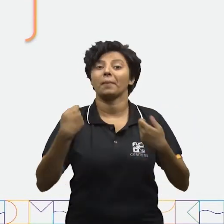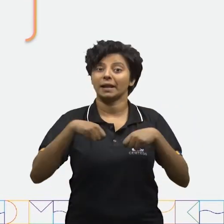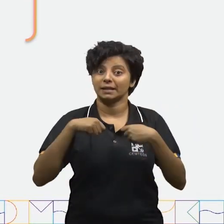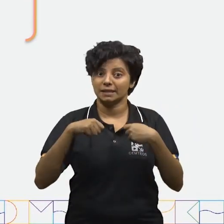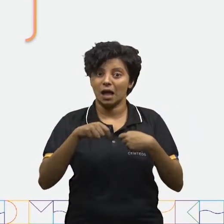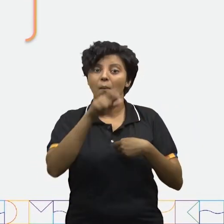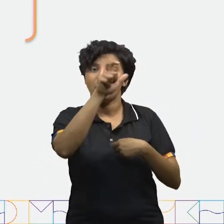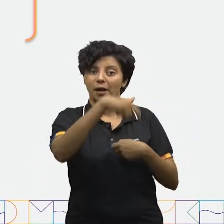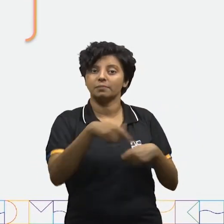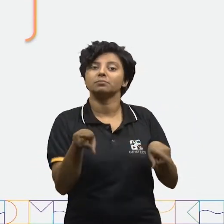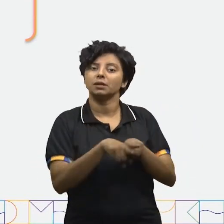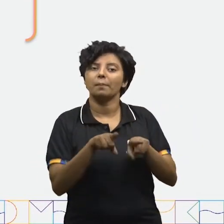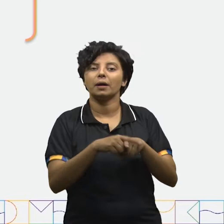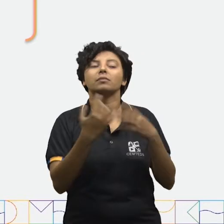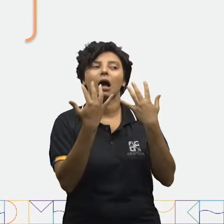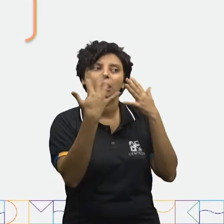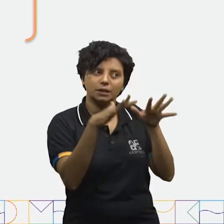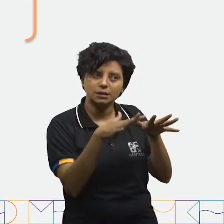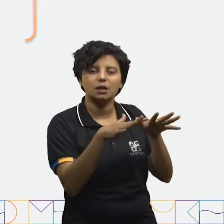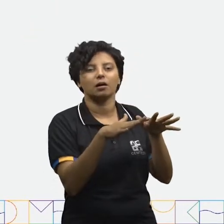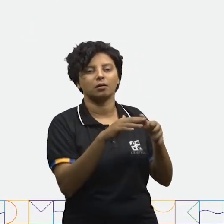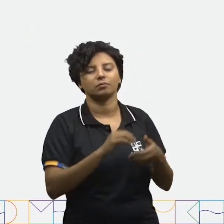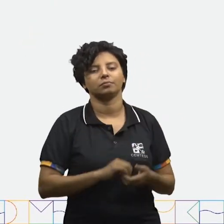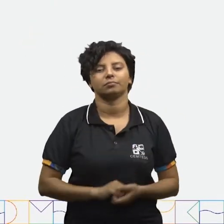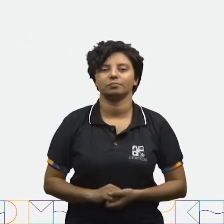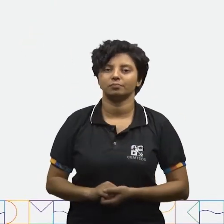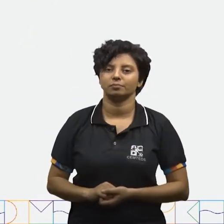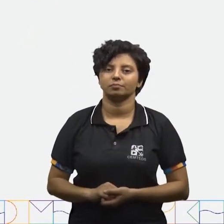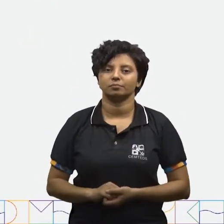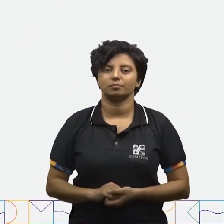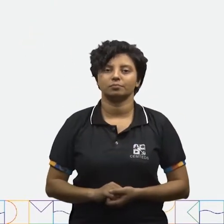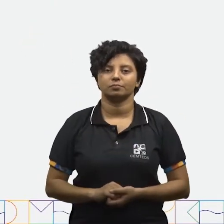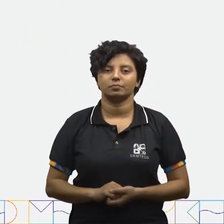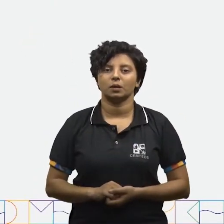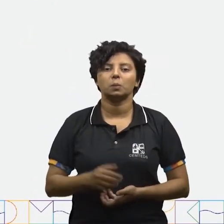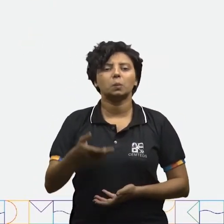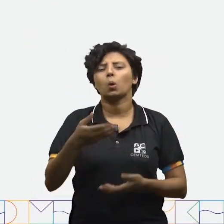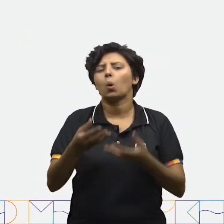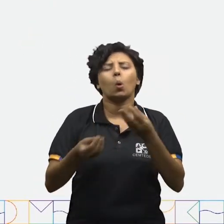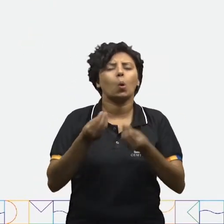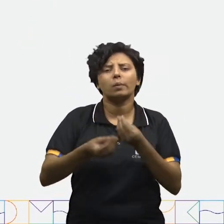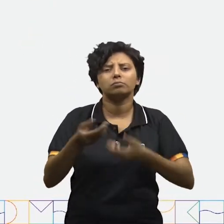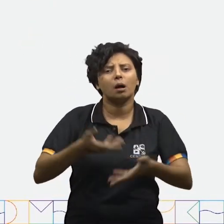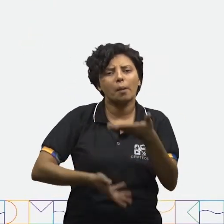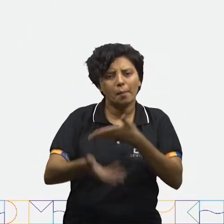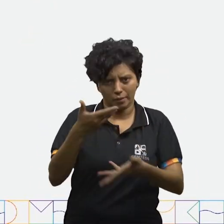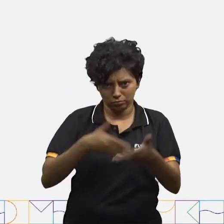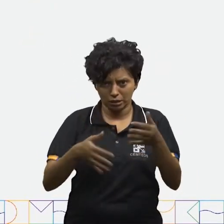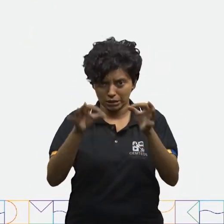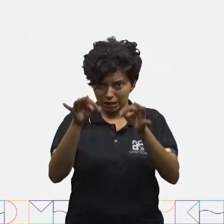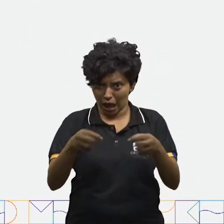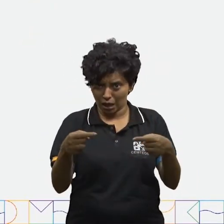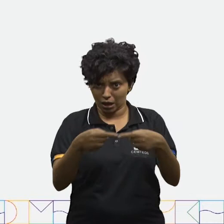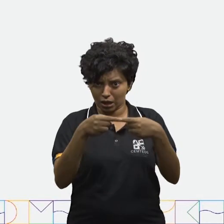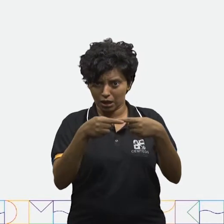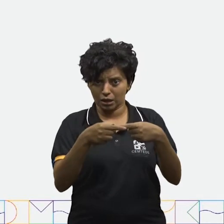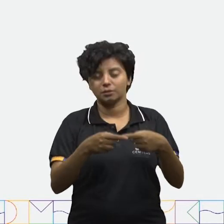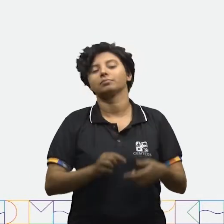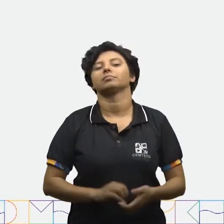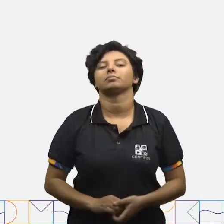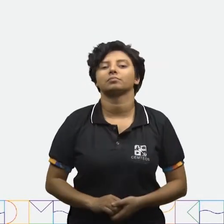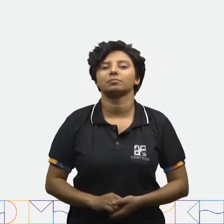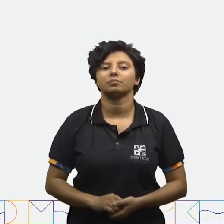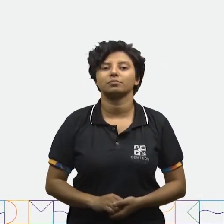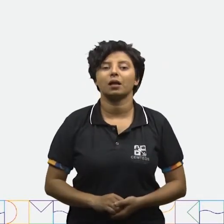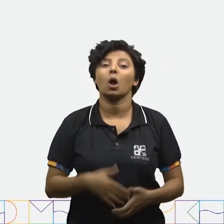dar ao outro a mesma atenção que queremos. A forma de tratamento utilizada estava adequada? Apesar